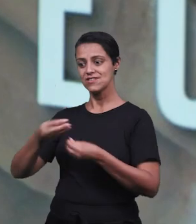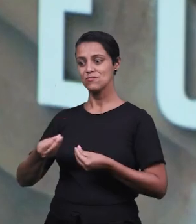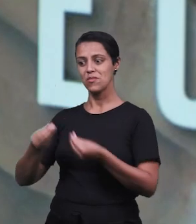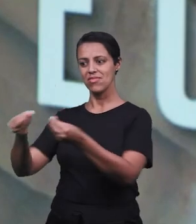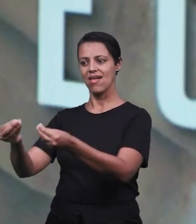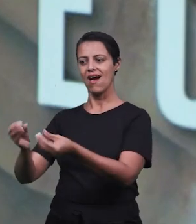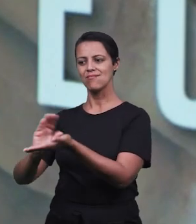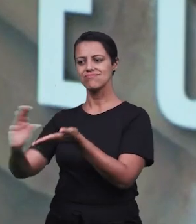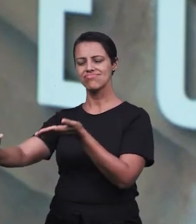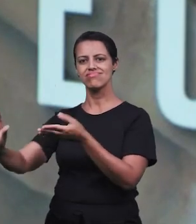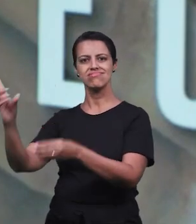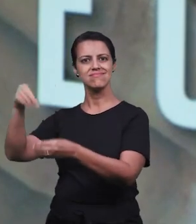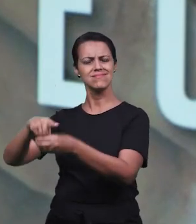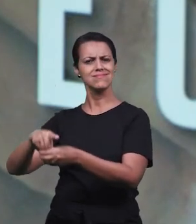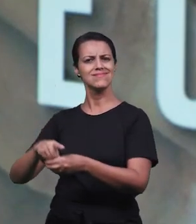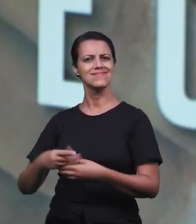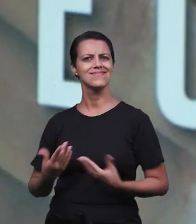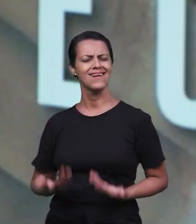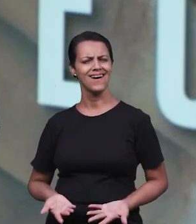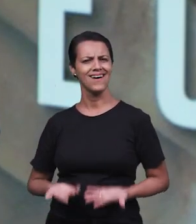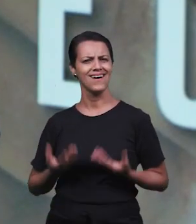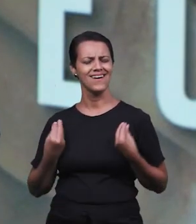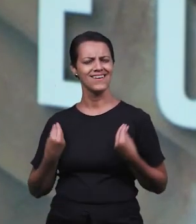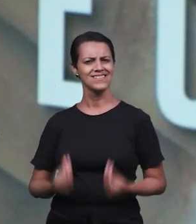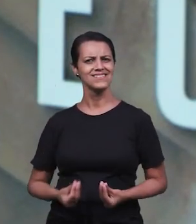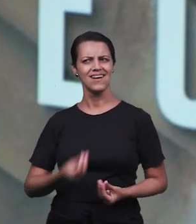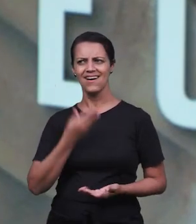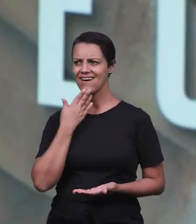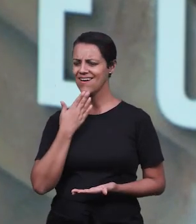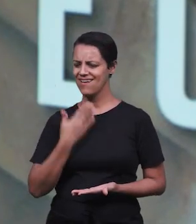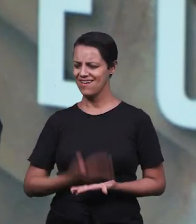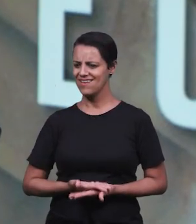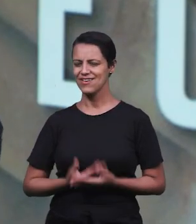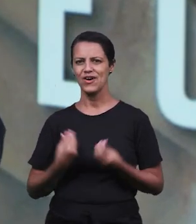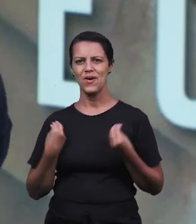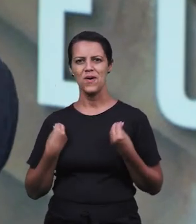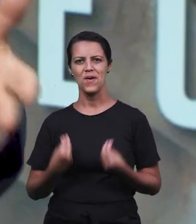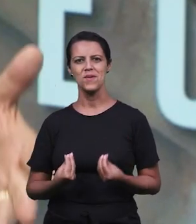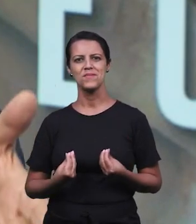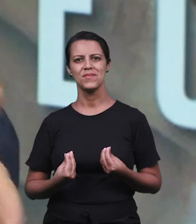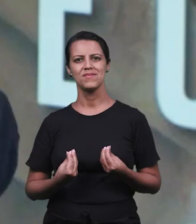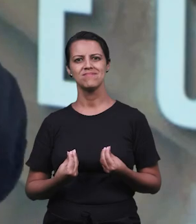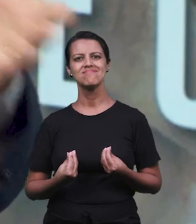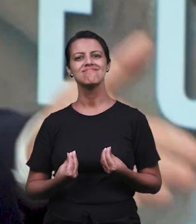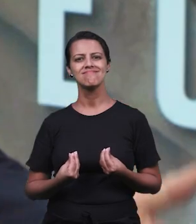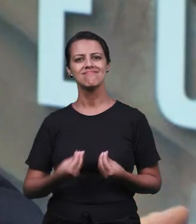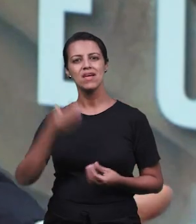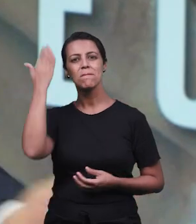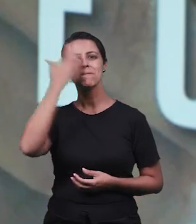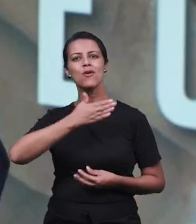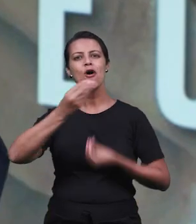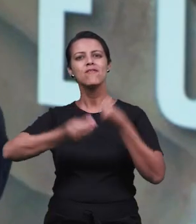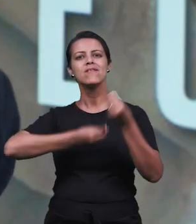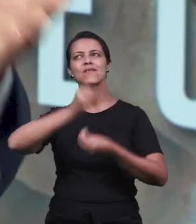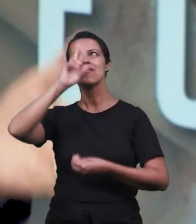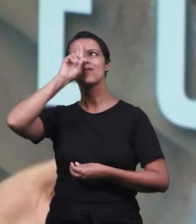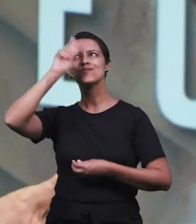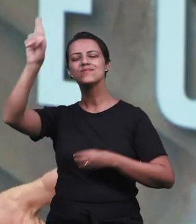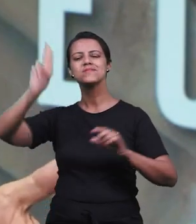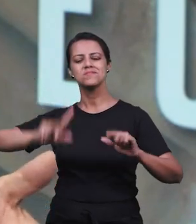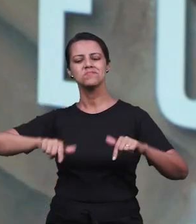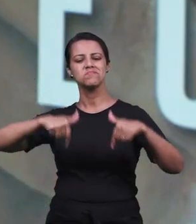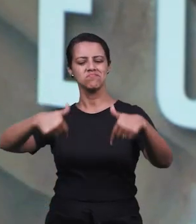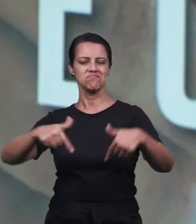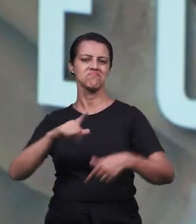Isso é uma demonstração de que Deus está operando no nosso meio. É uma operação